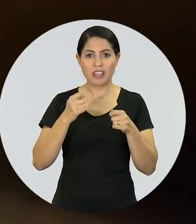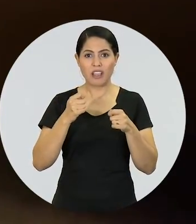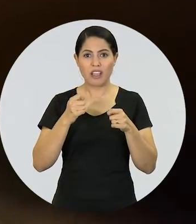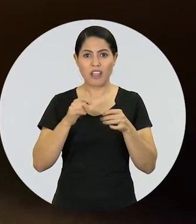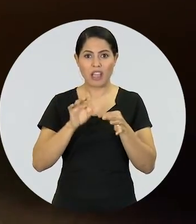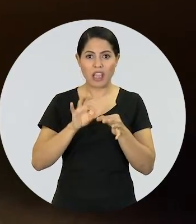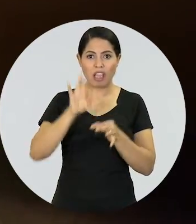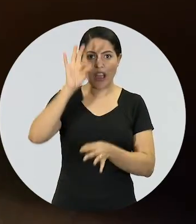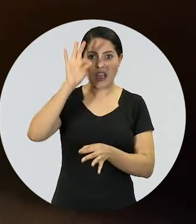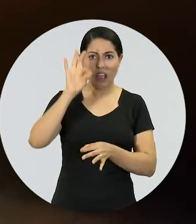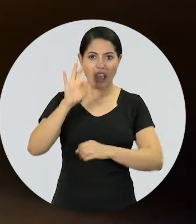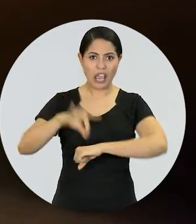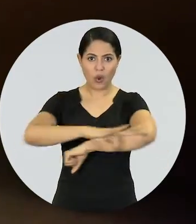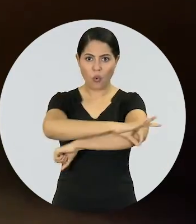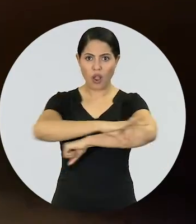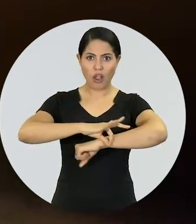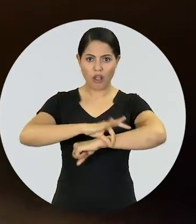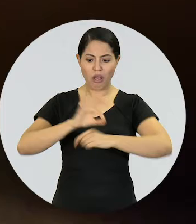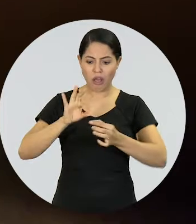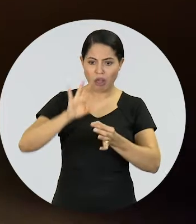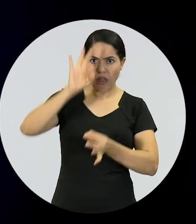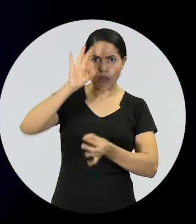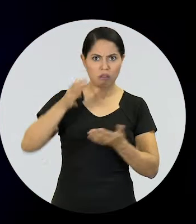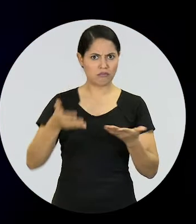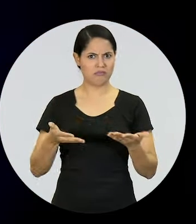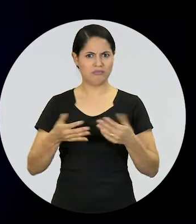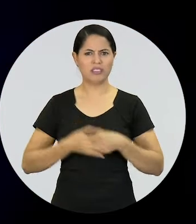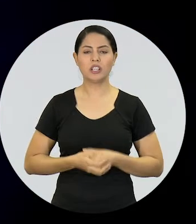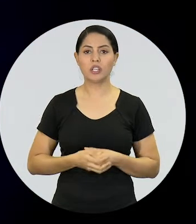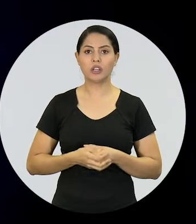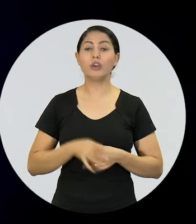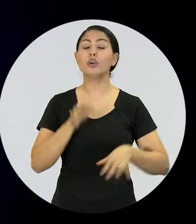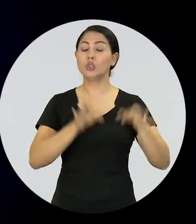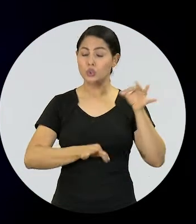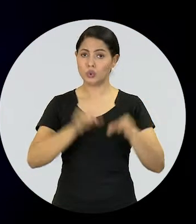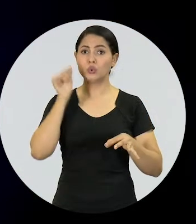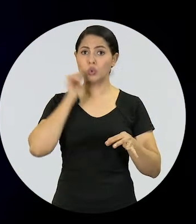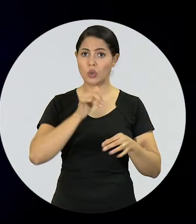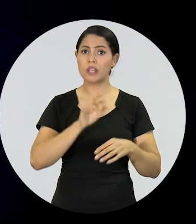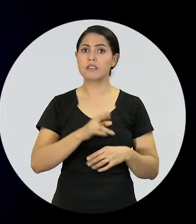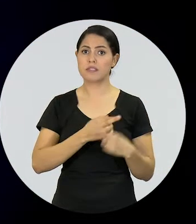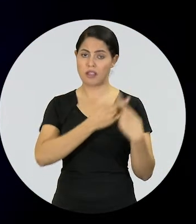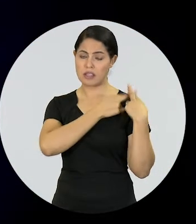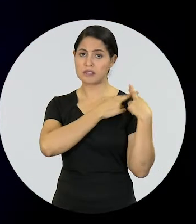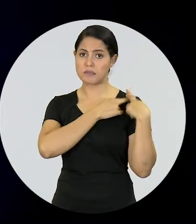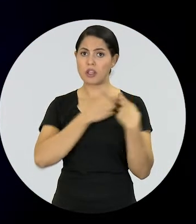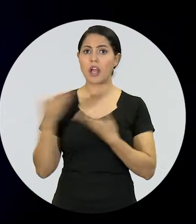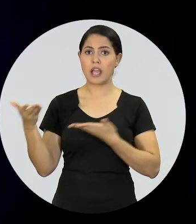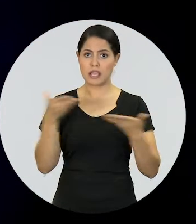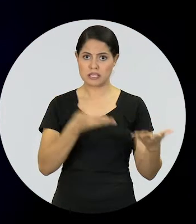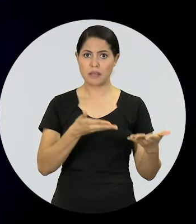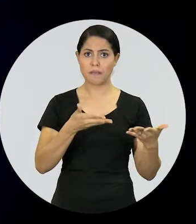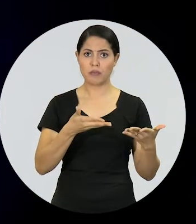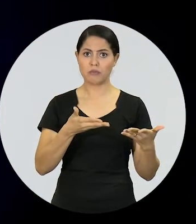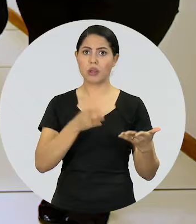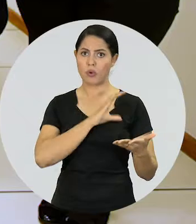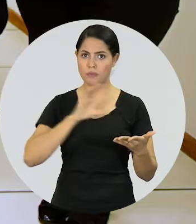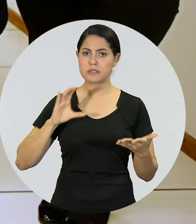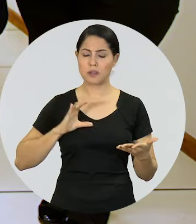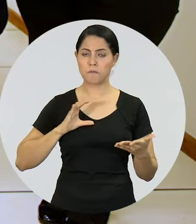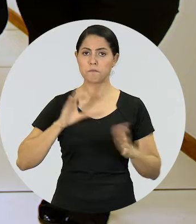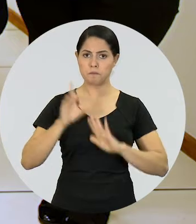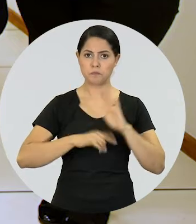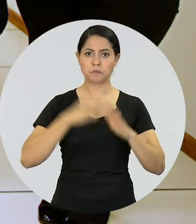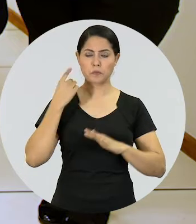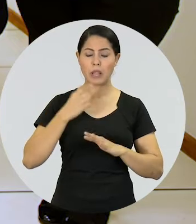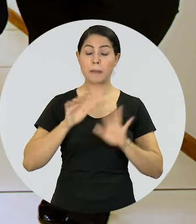terem medidas as suas saias com uma régua. A juíza responsável pela norma recebeu a comitiva da seccional fluminense.